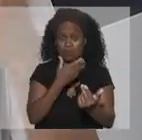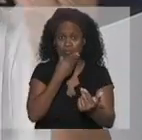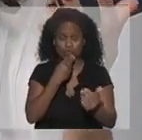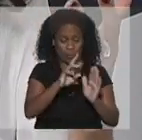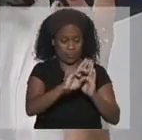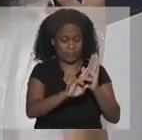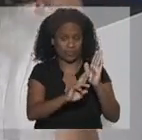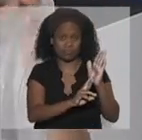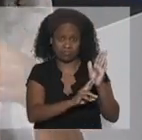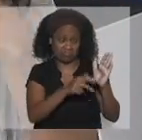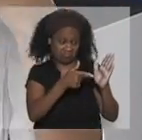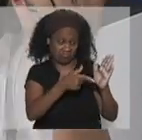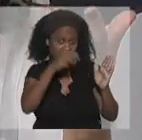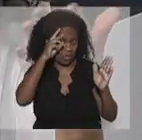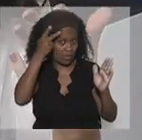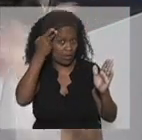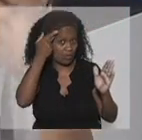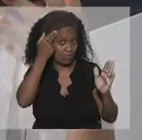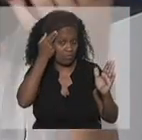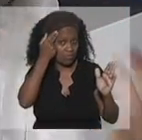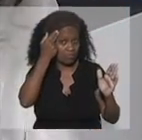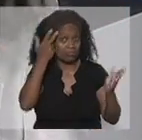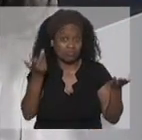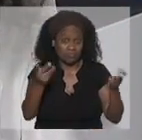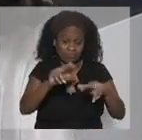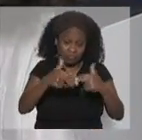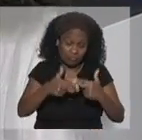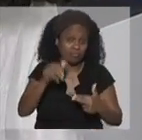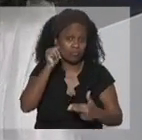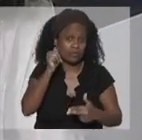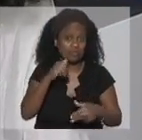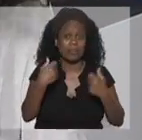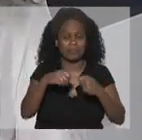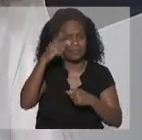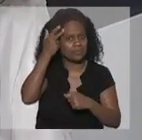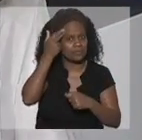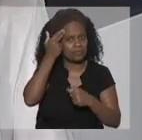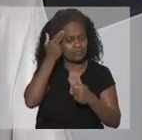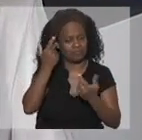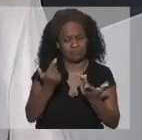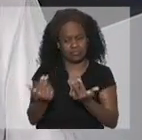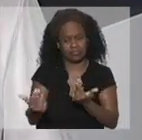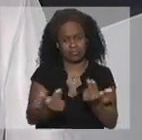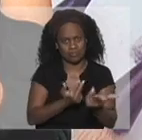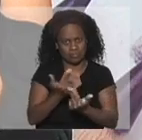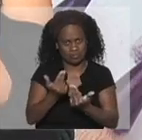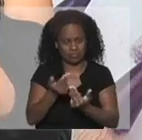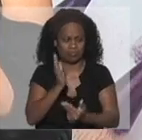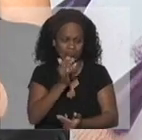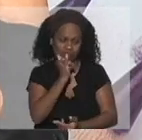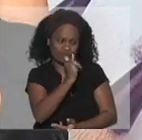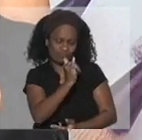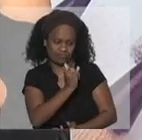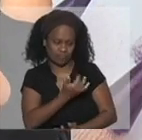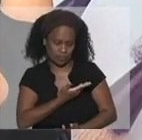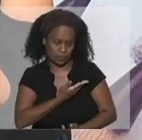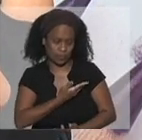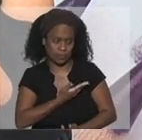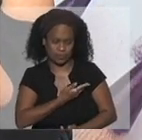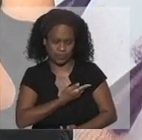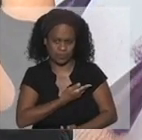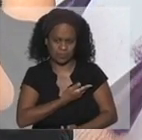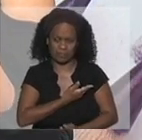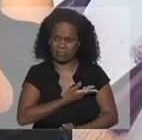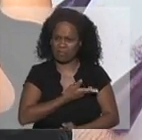homens é uma regra, é normal, tem que ser normal para as mulheres também. É isso. Imagina, eu já falei com alguns amigos a